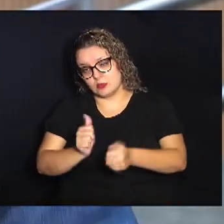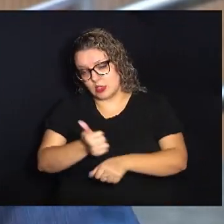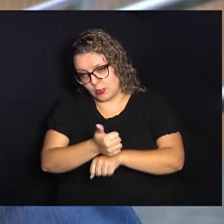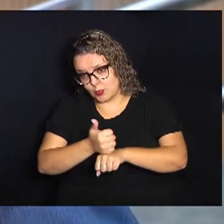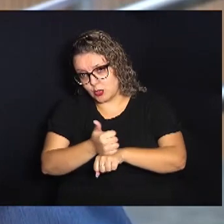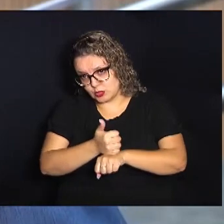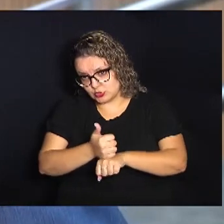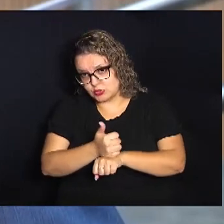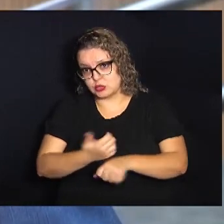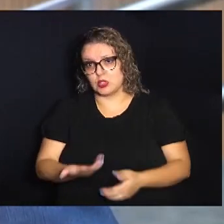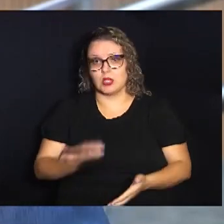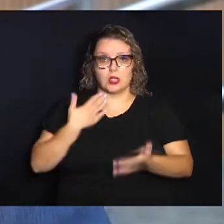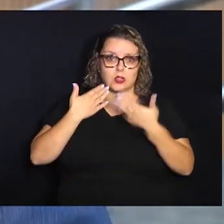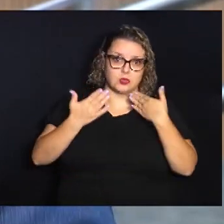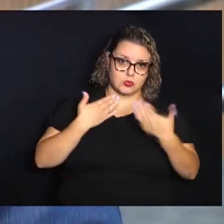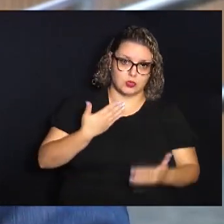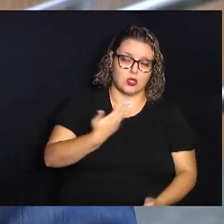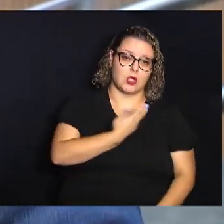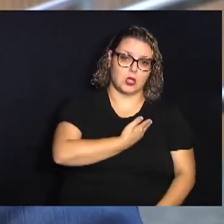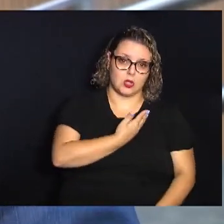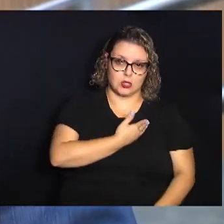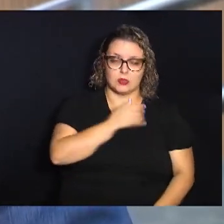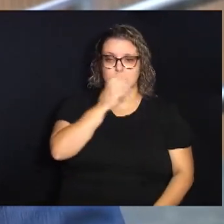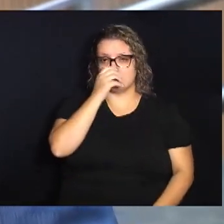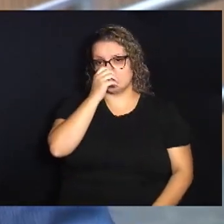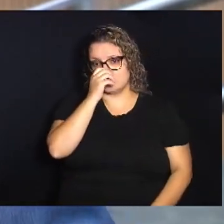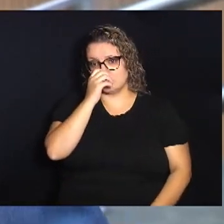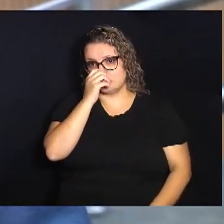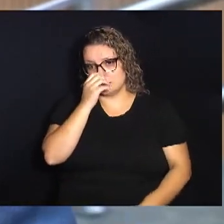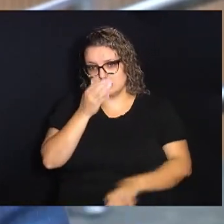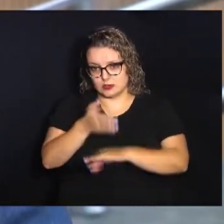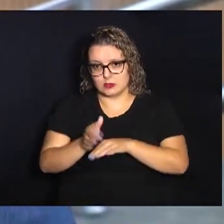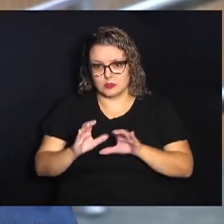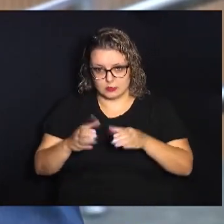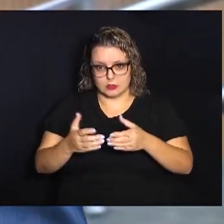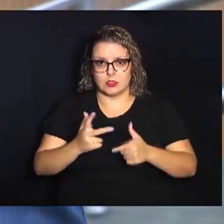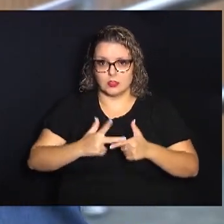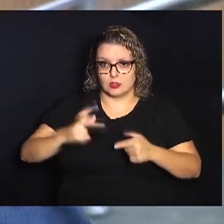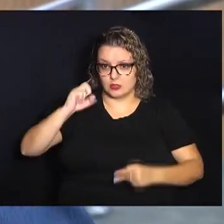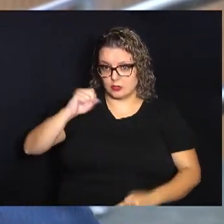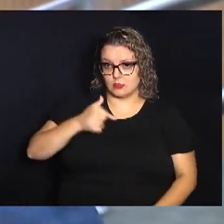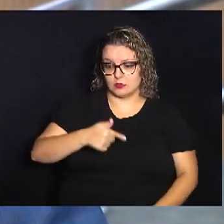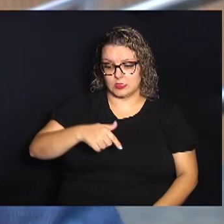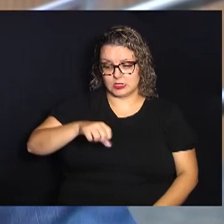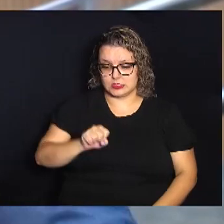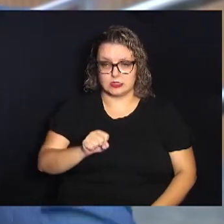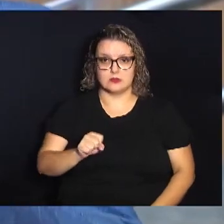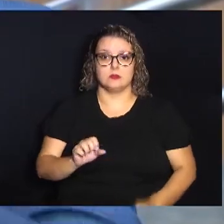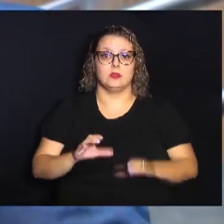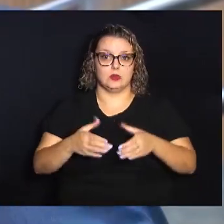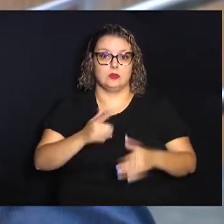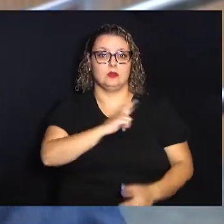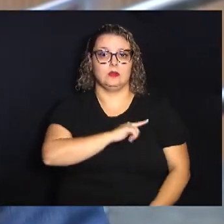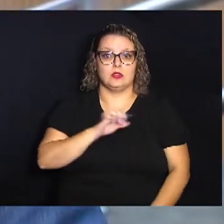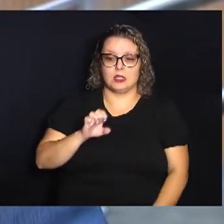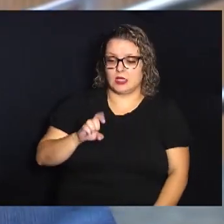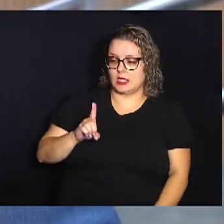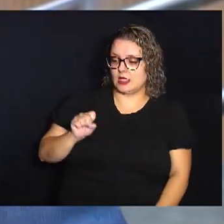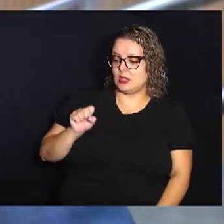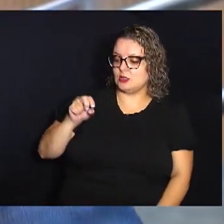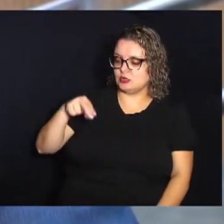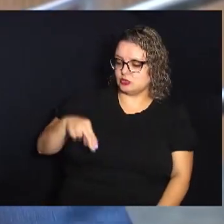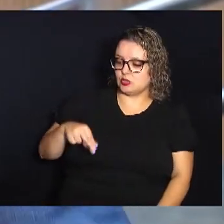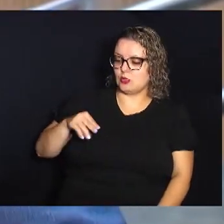inclusive conversando com um amigo que ele participou do grupo que foi campeão em 78 pelo Guarani, Edson Magalhães, meu